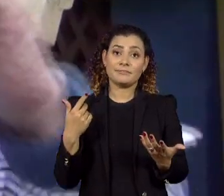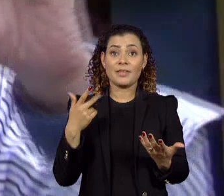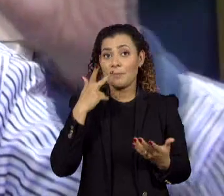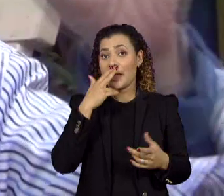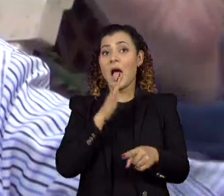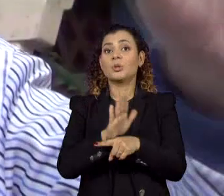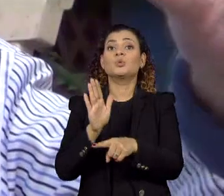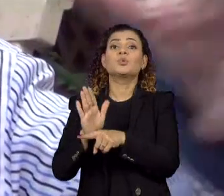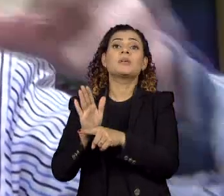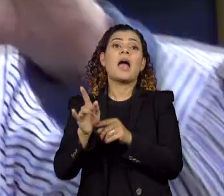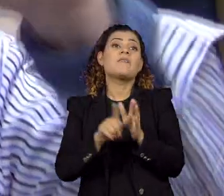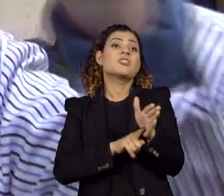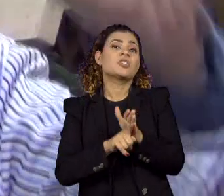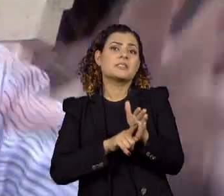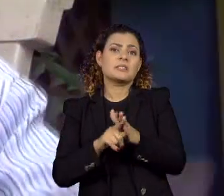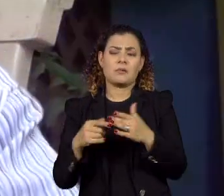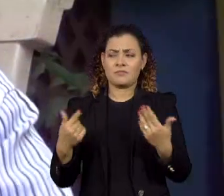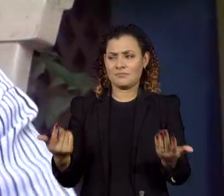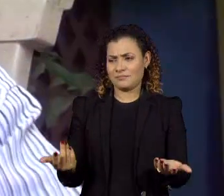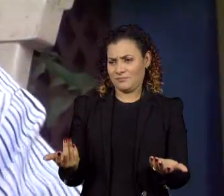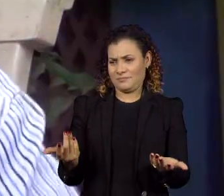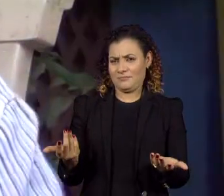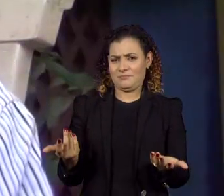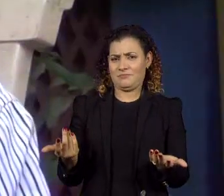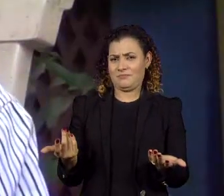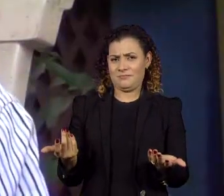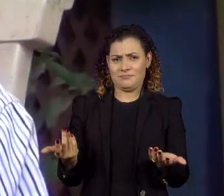colaboradores de não sei que história e não sei o que mais,